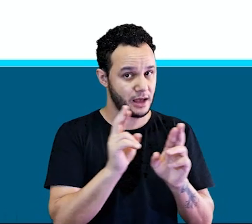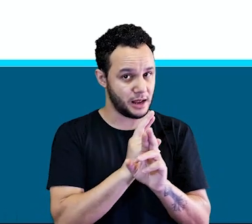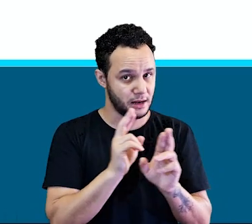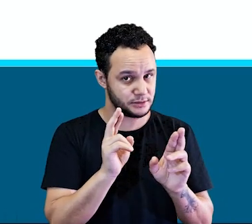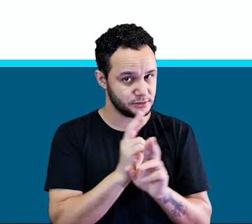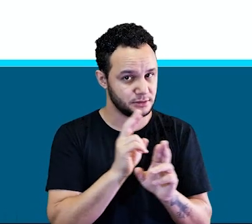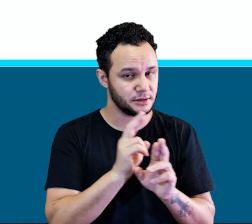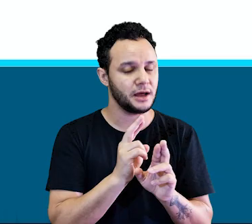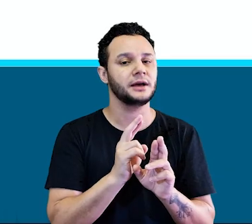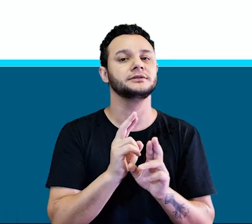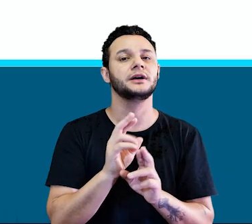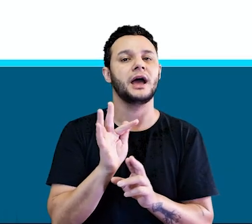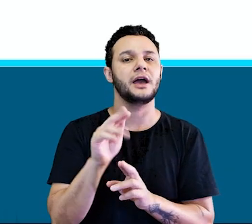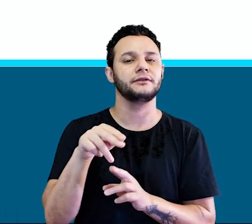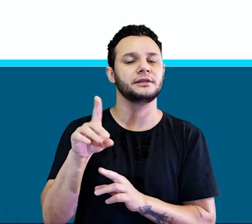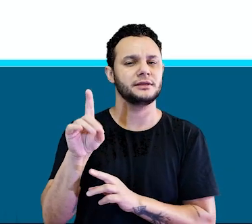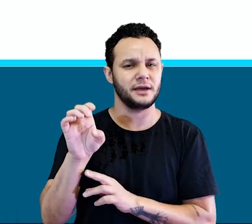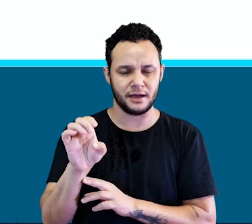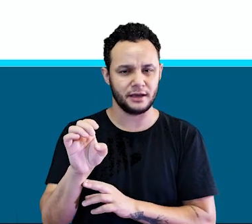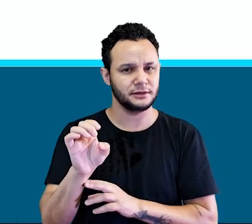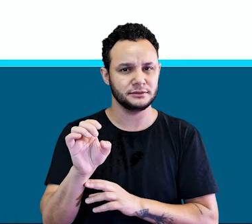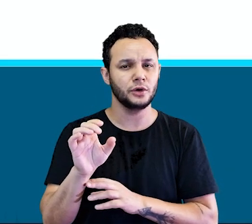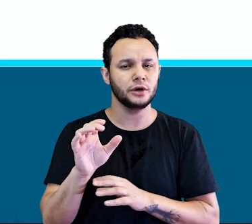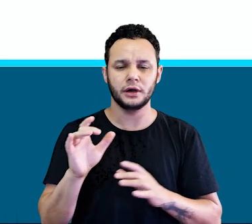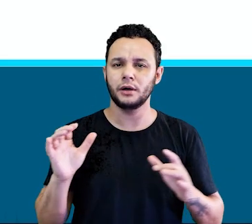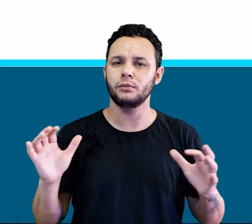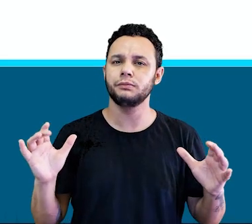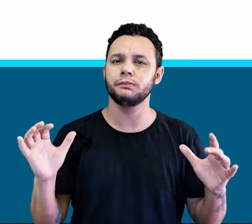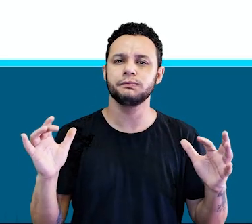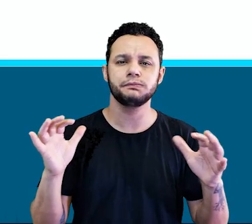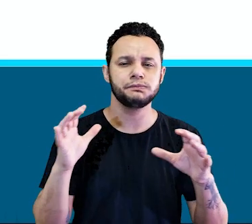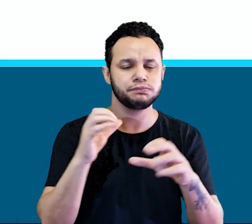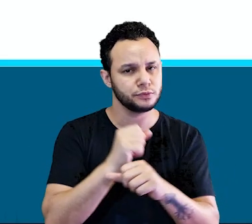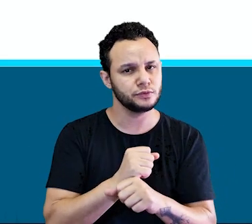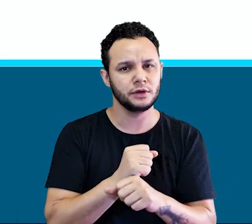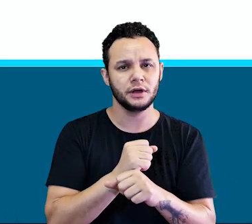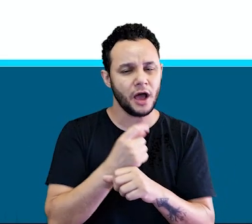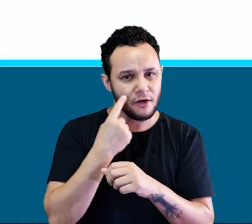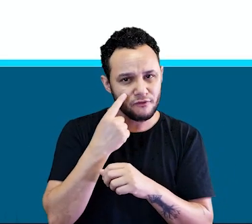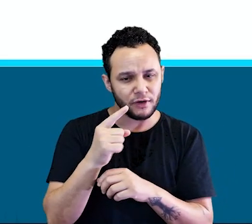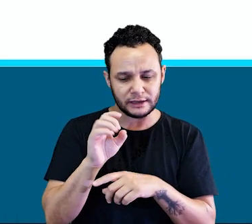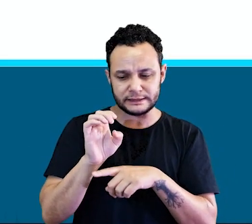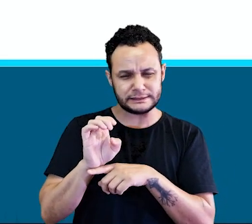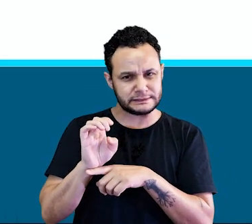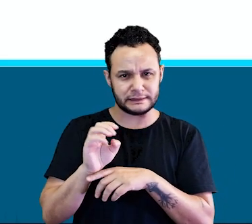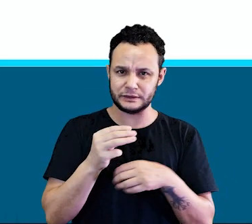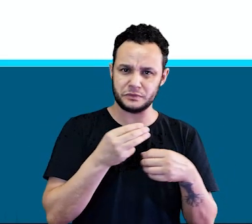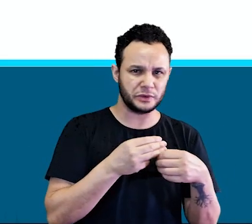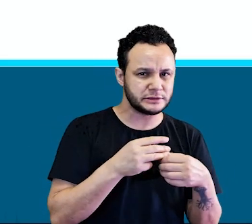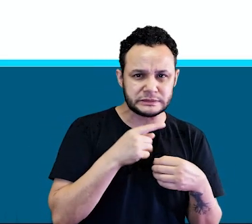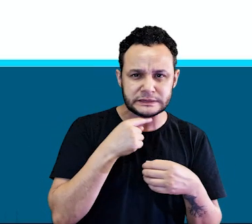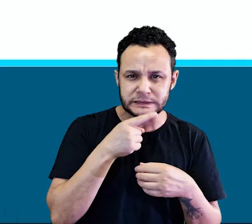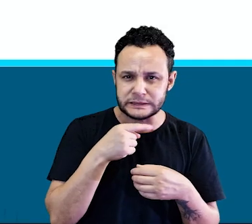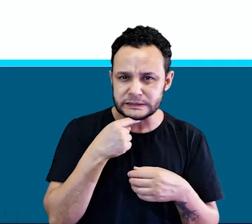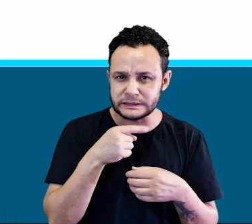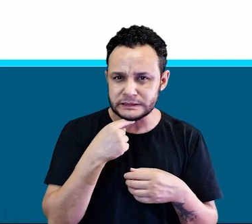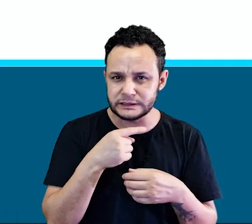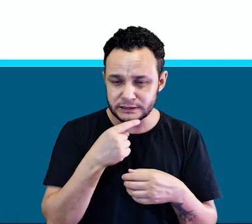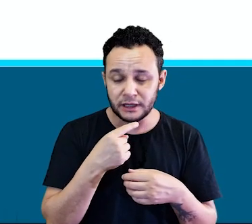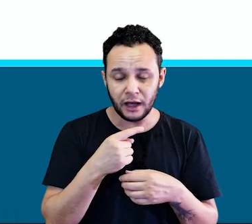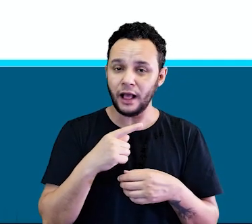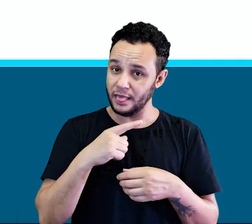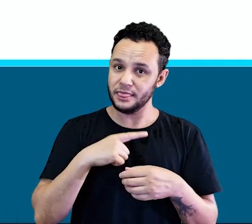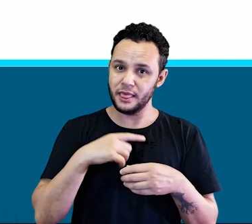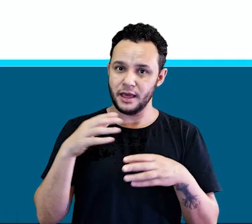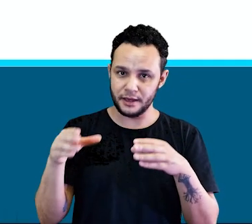exemplo, relacionados ao FNDE, que estão relacionados. Então, considerando tudo, se ainda assim, né, o estado ou o município não